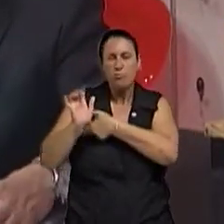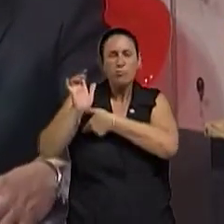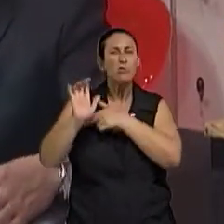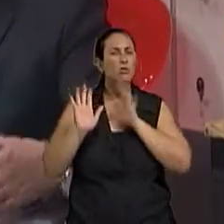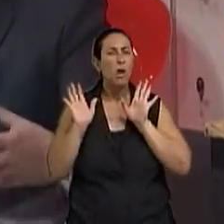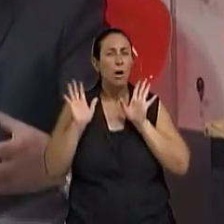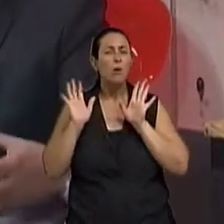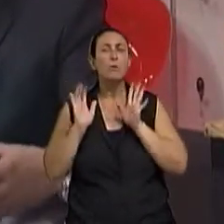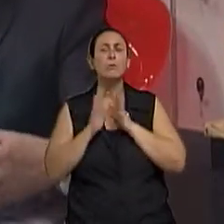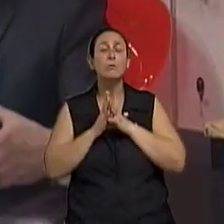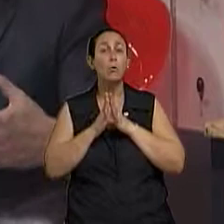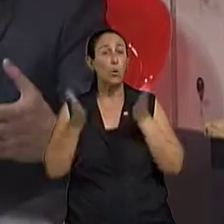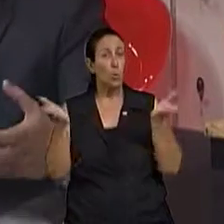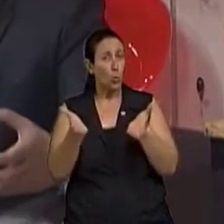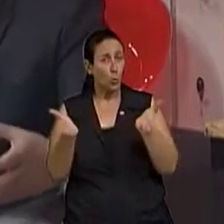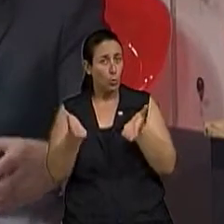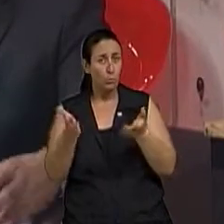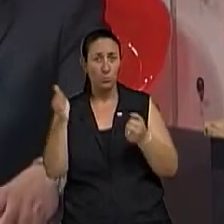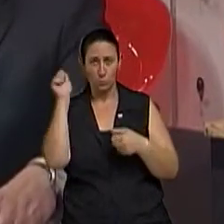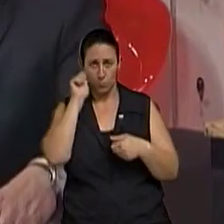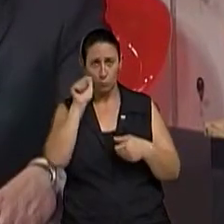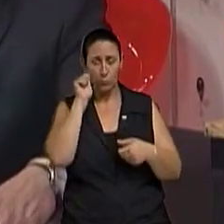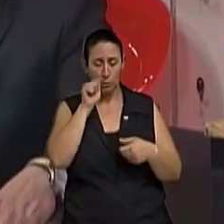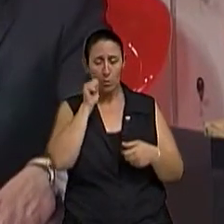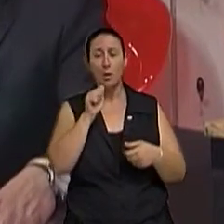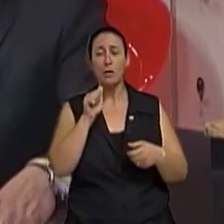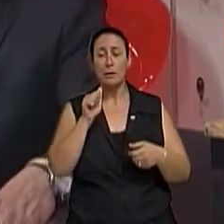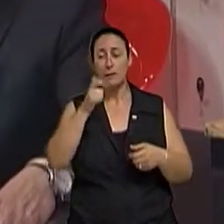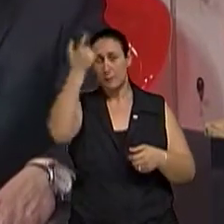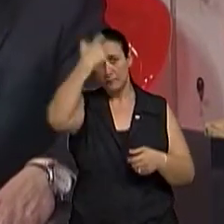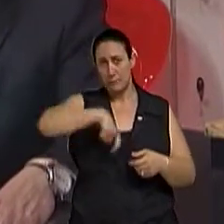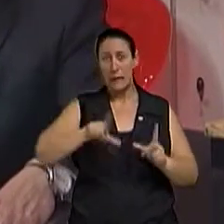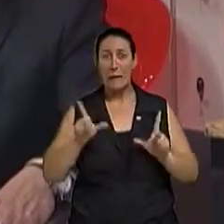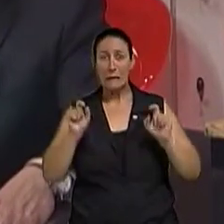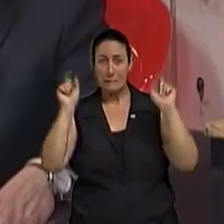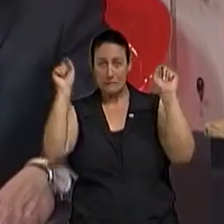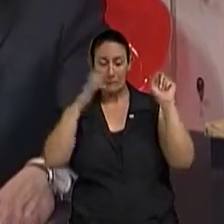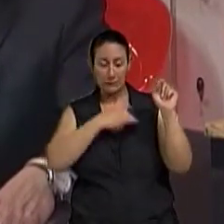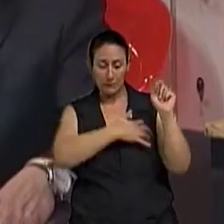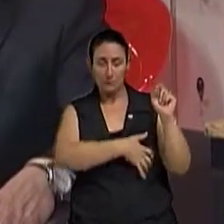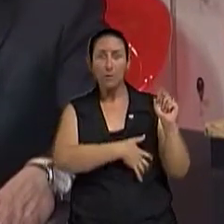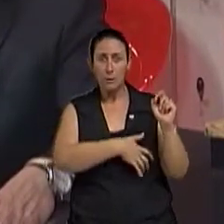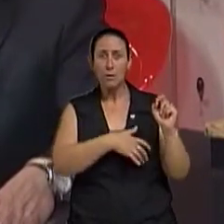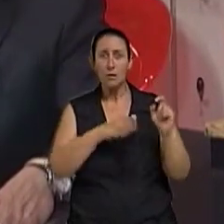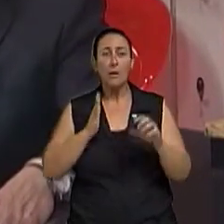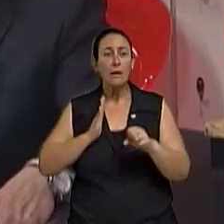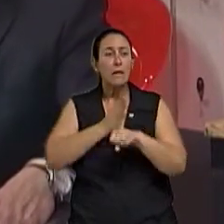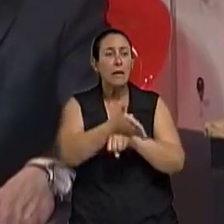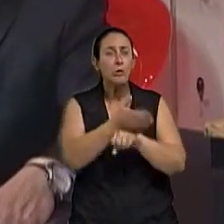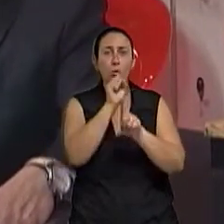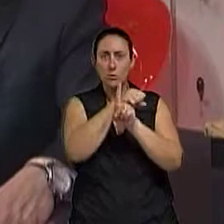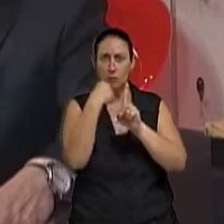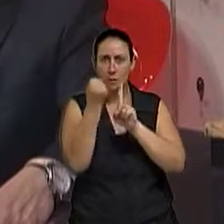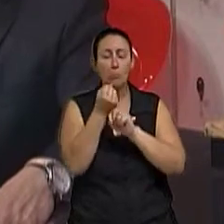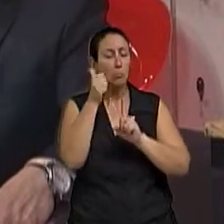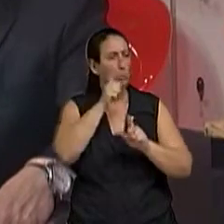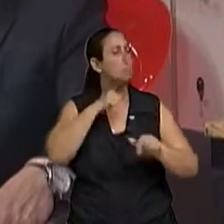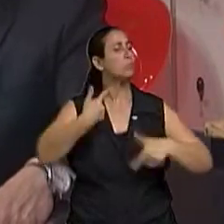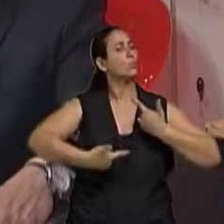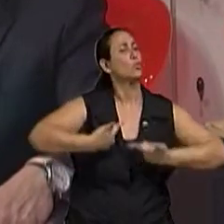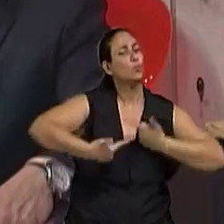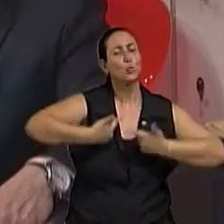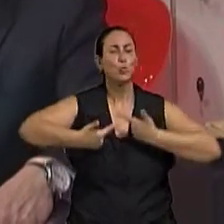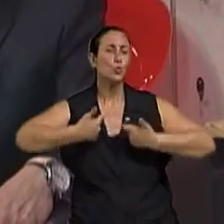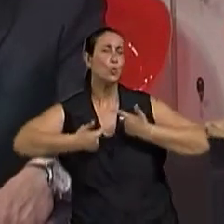isso. Hoje a mulher que tem um câncer de mama, ela integra-se à sociedade em um curto espaço de tempo. Ela é produtiva em